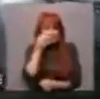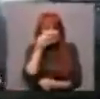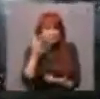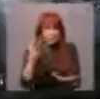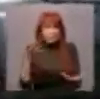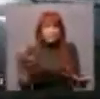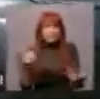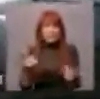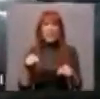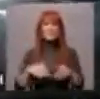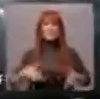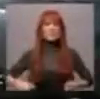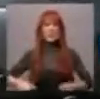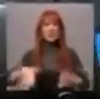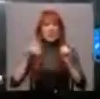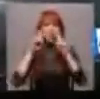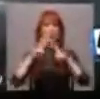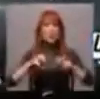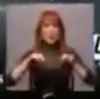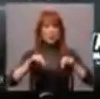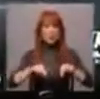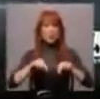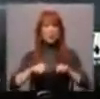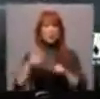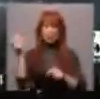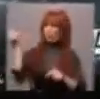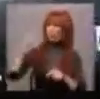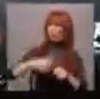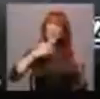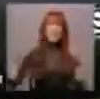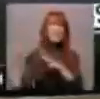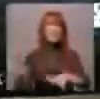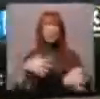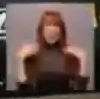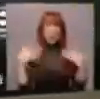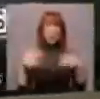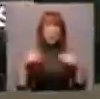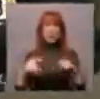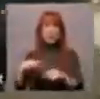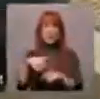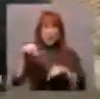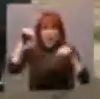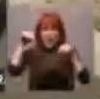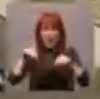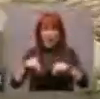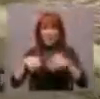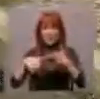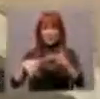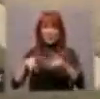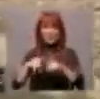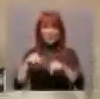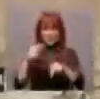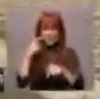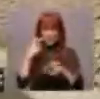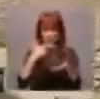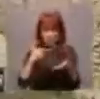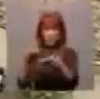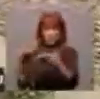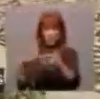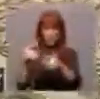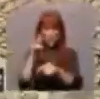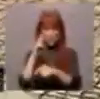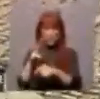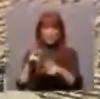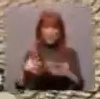mal conseguia conduzir, aqui nesta Avenida dos Descobrimentos, um fenómeno de vento extremo, aqui nesta zona localizada, fez o que se consegue